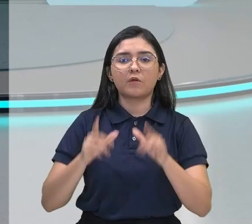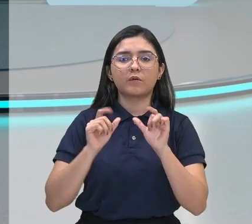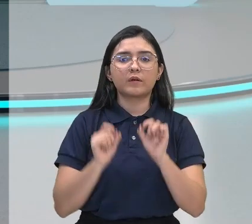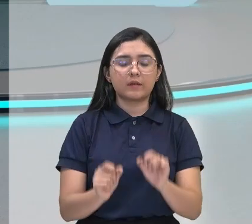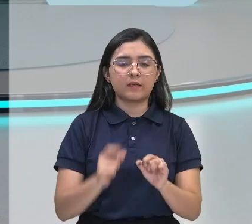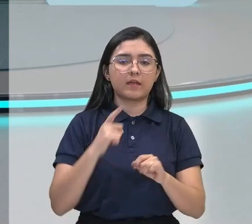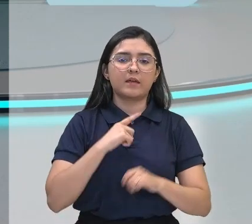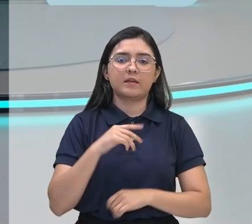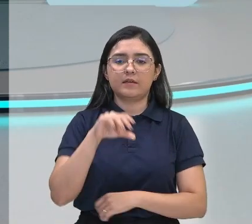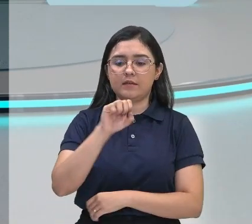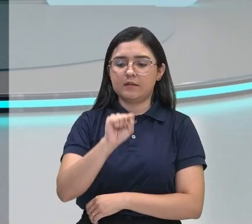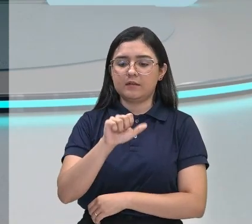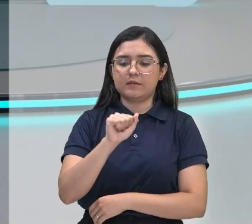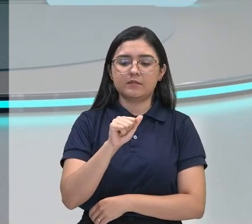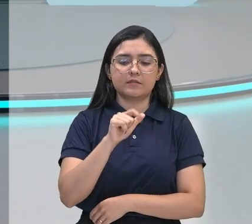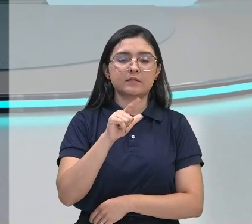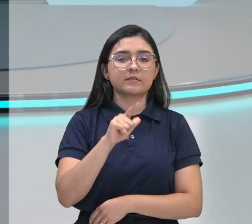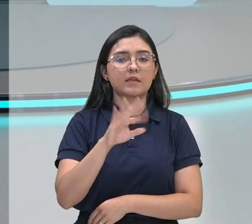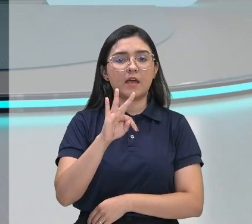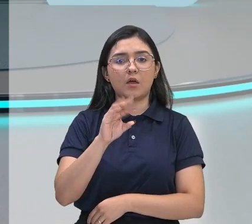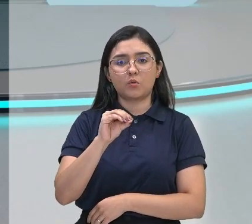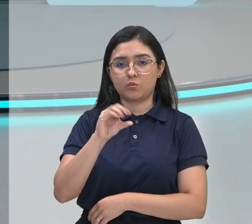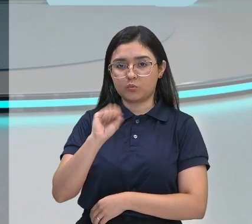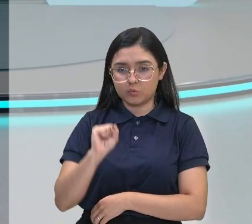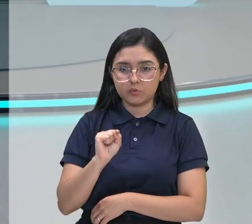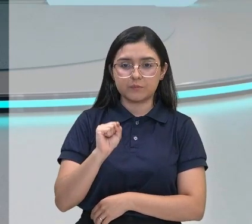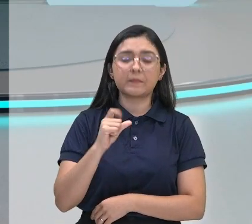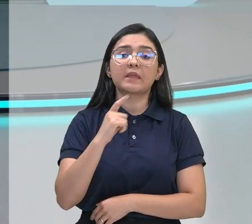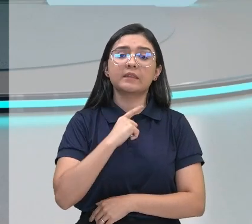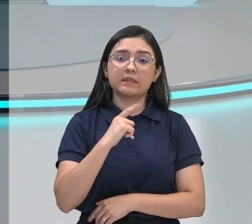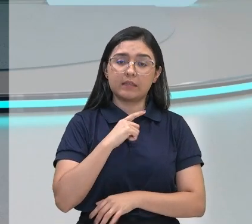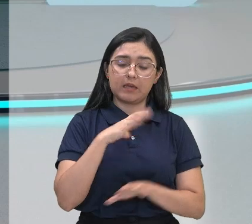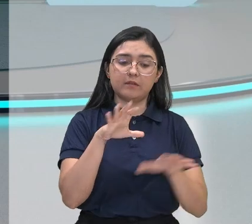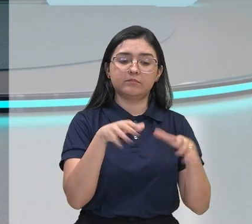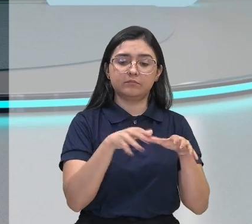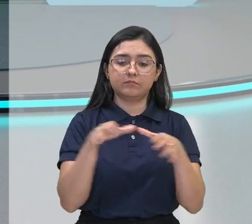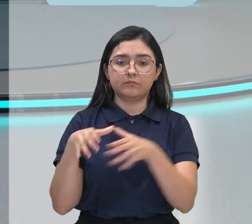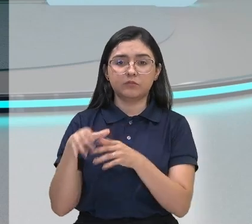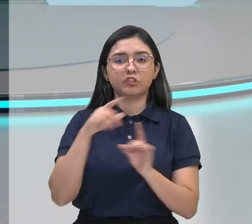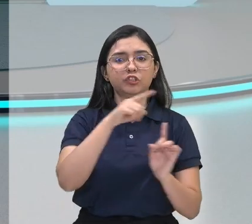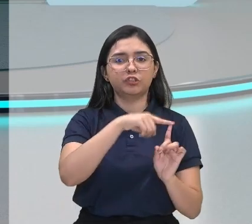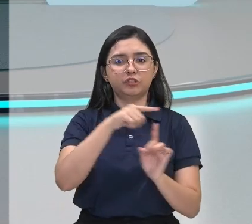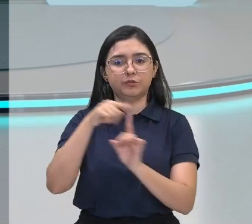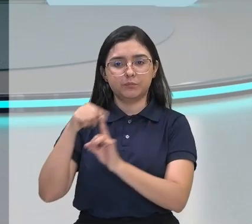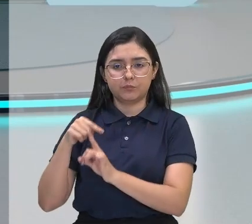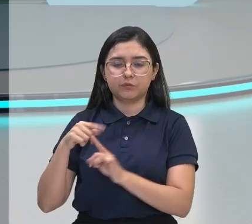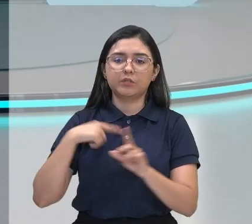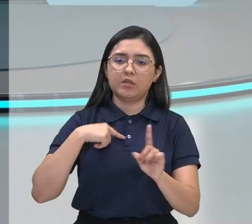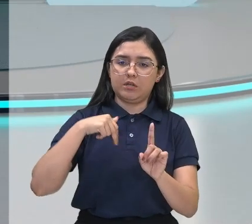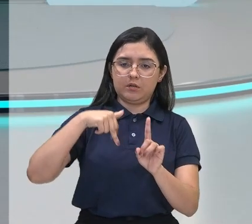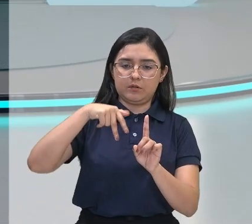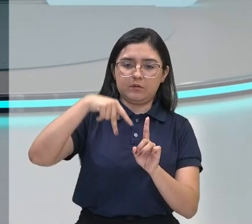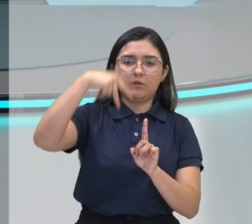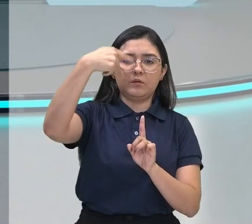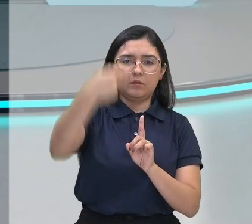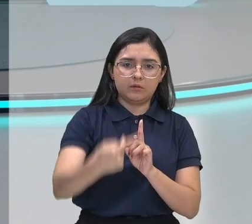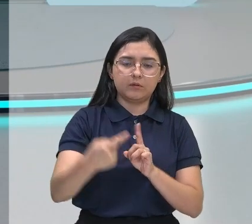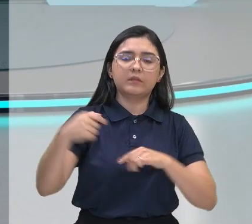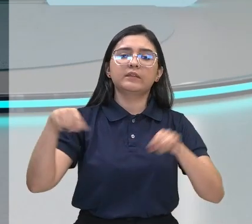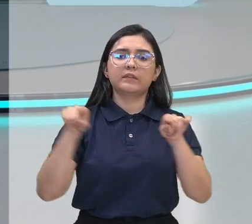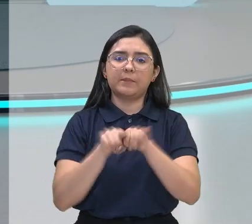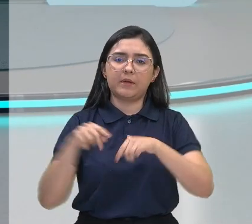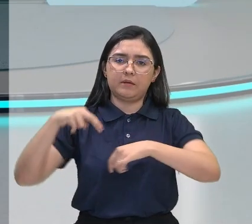saltos, ok? Esses saltos, nós vamos dividi-los em saltos verticais e horizontais,